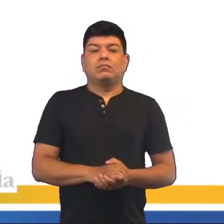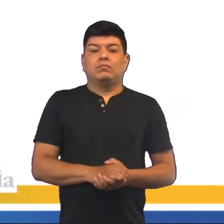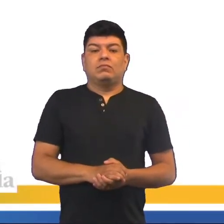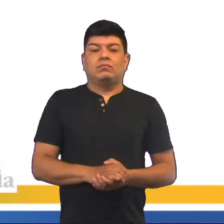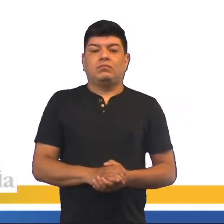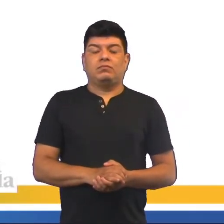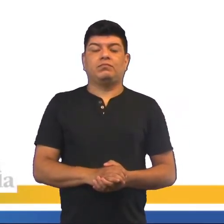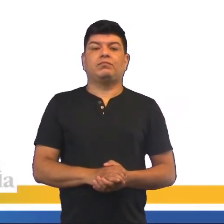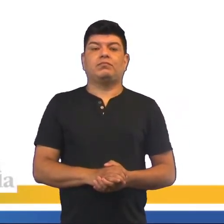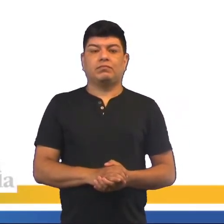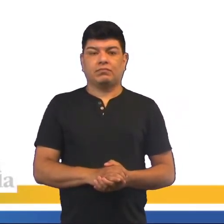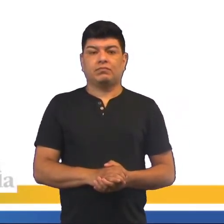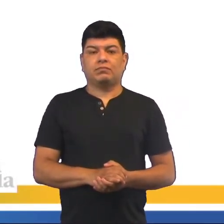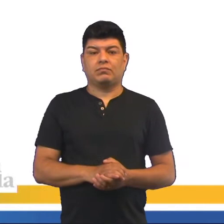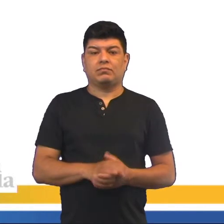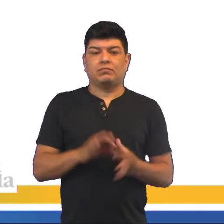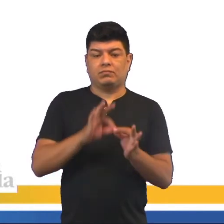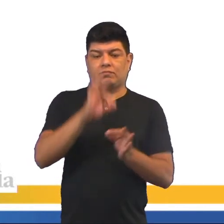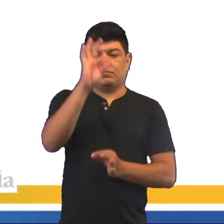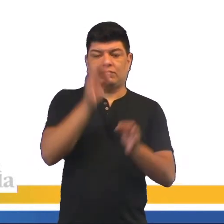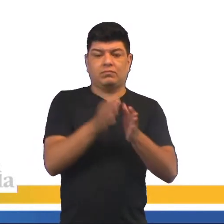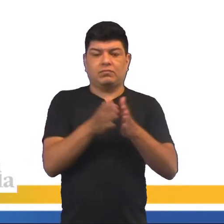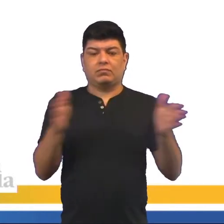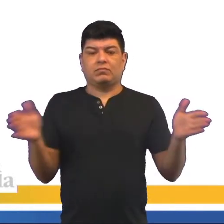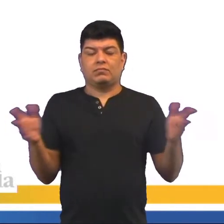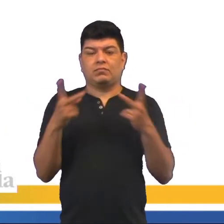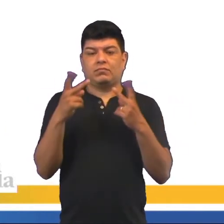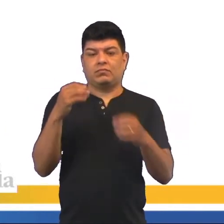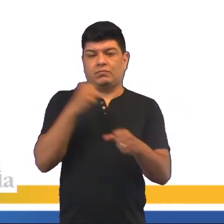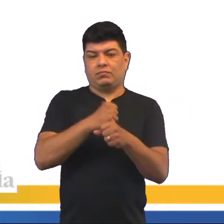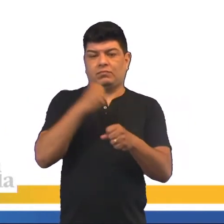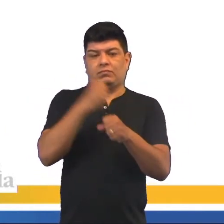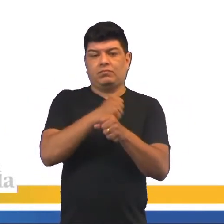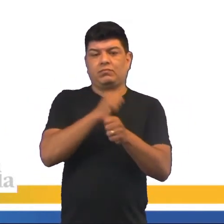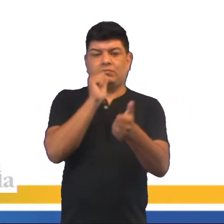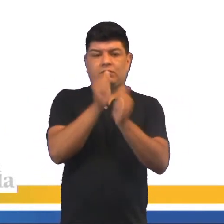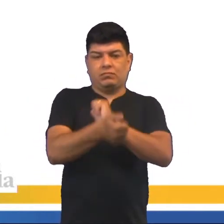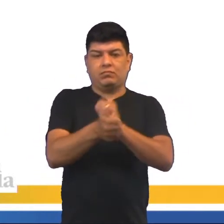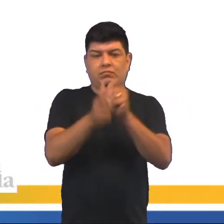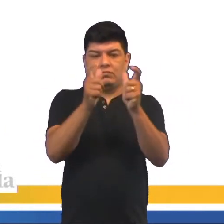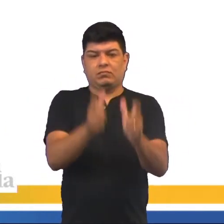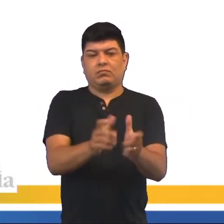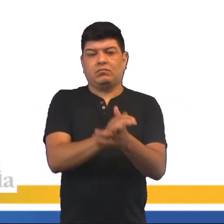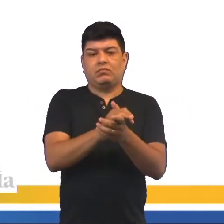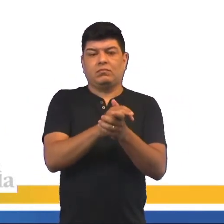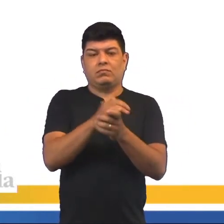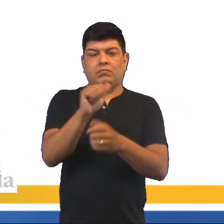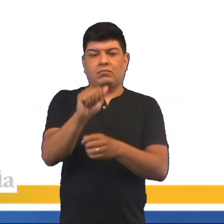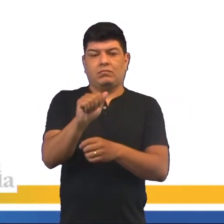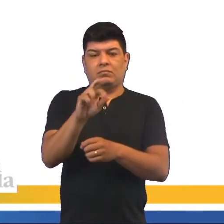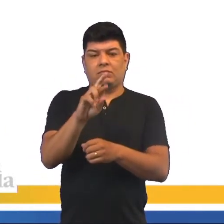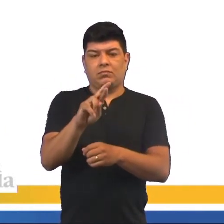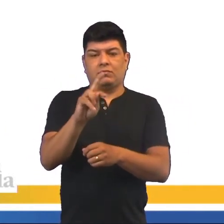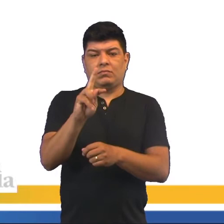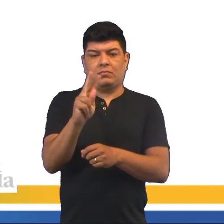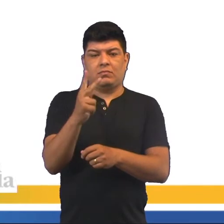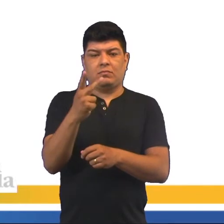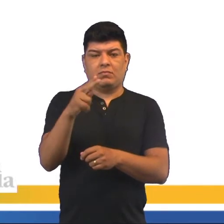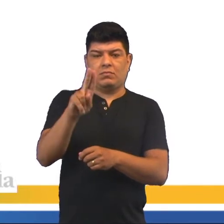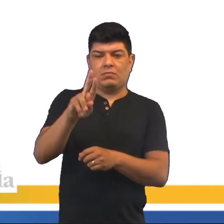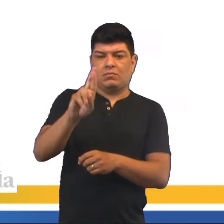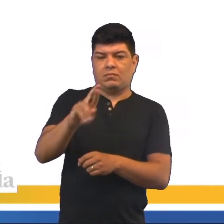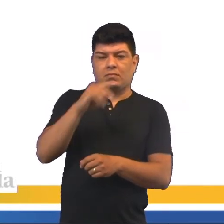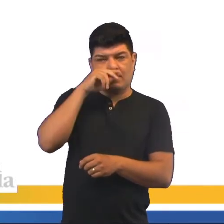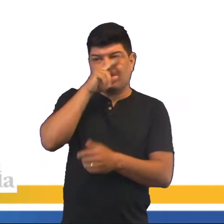Para obter a medida exata da construção da nova quadra, Arthur precisa ampliar seus desenhos de